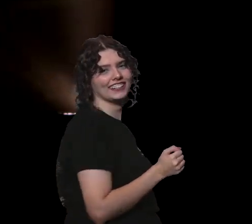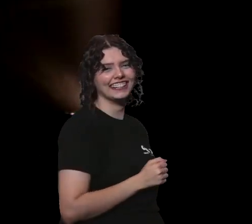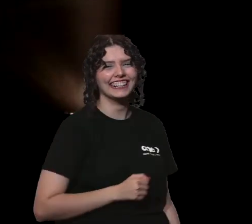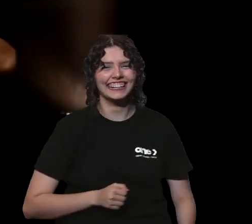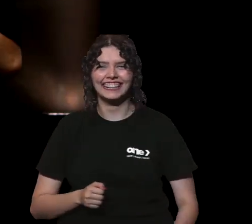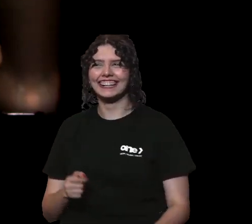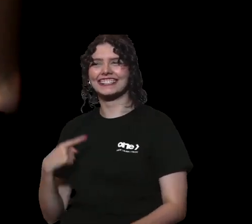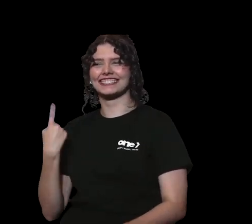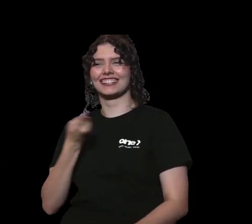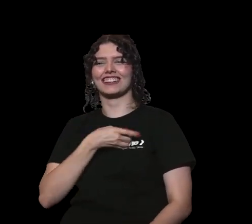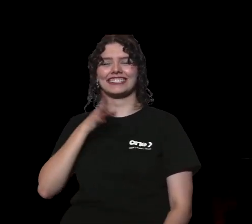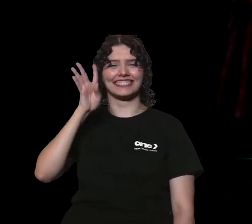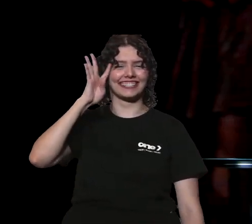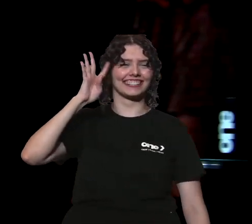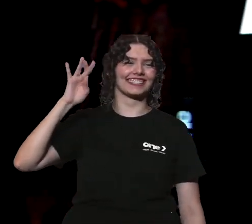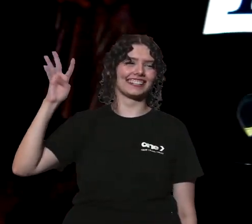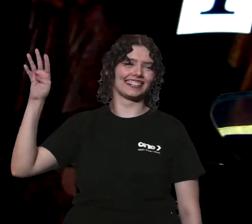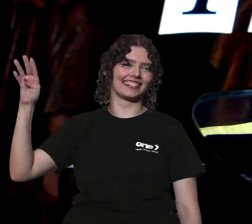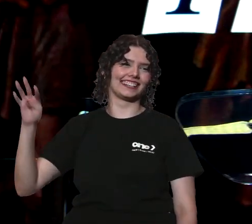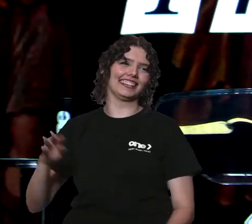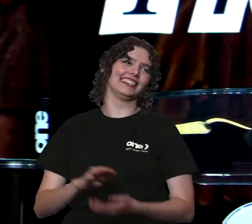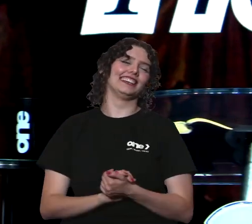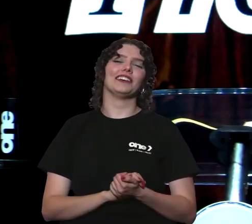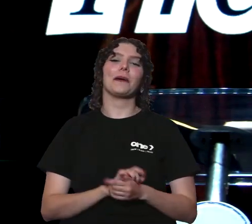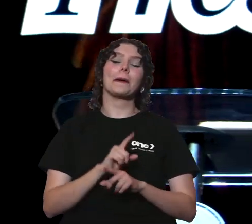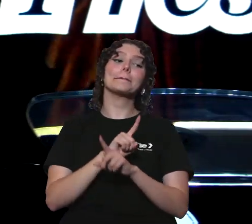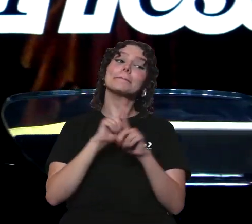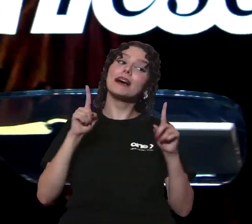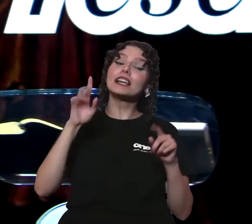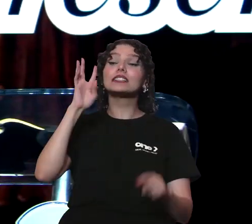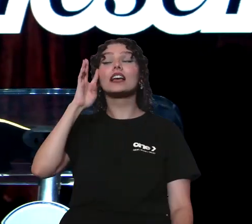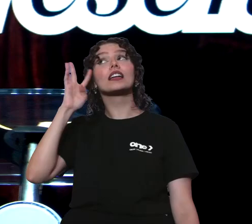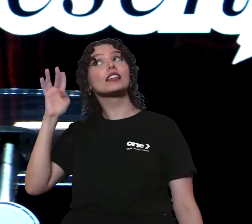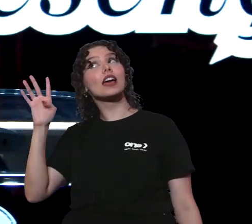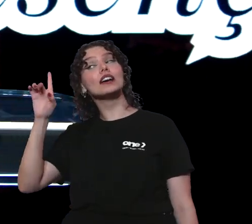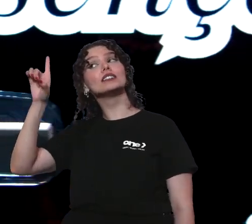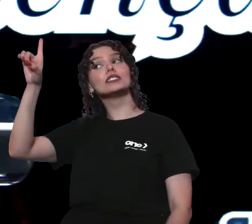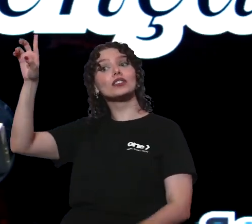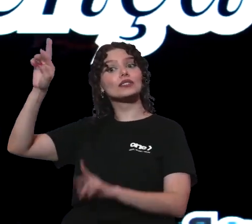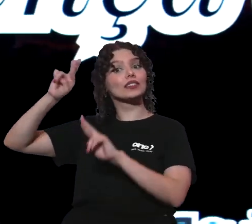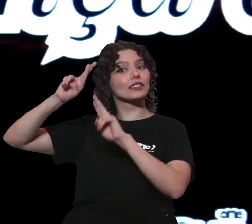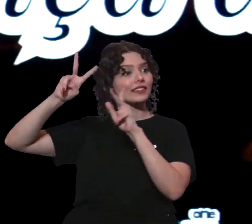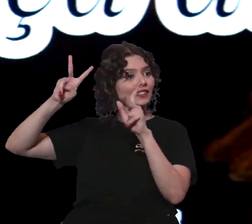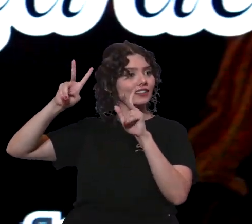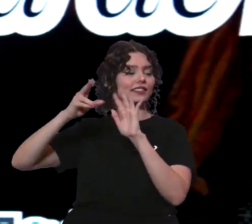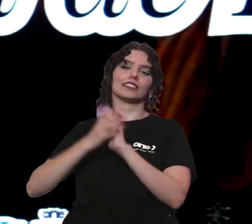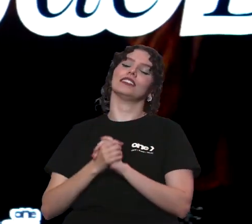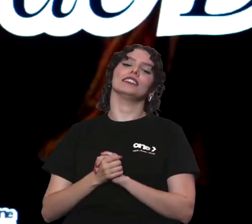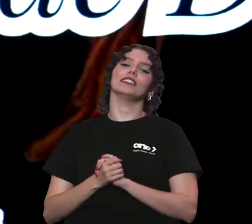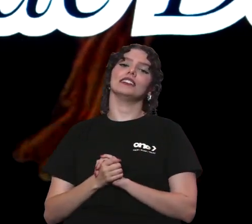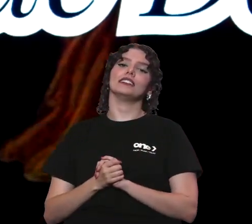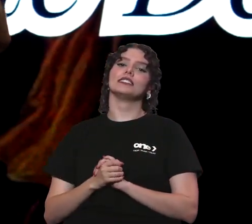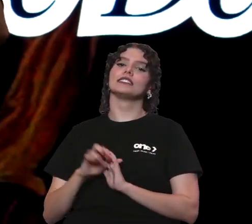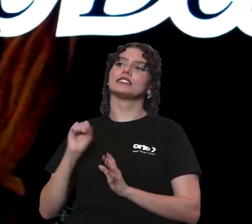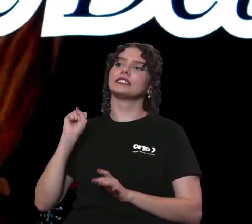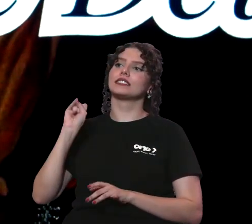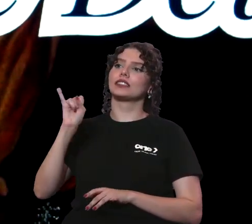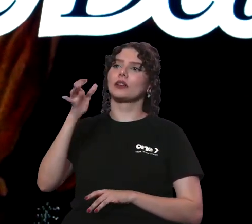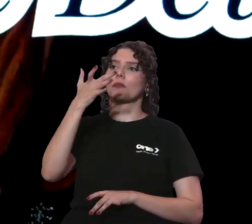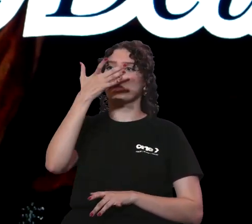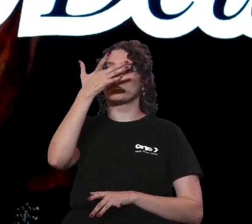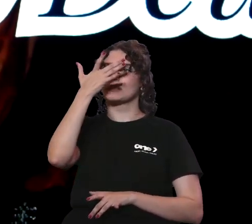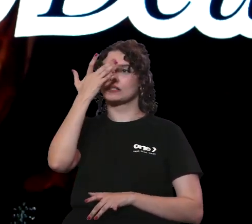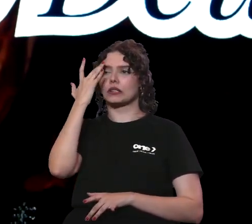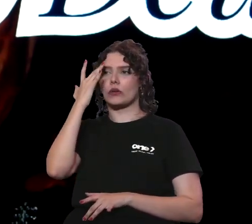nossa ideia. Mas a ideia de Deus não é essa. É se alguém lhe der um tapa, ofereça o